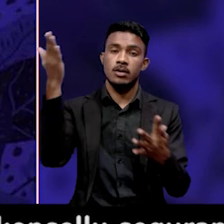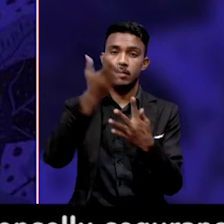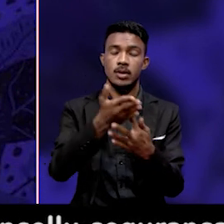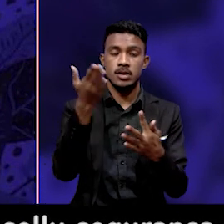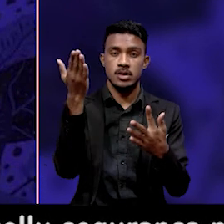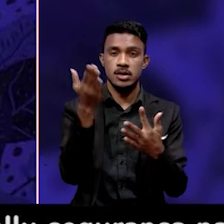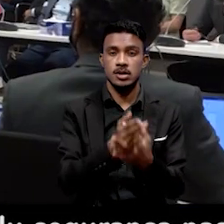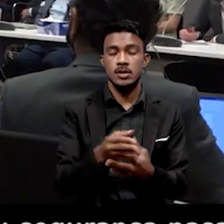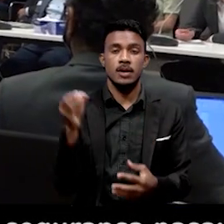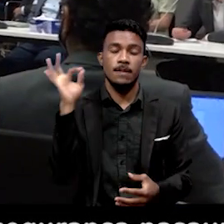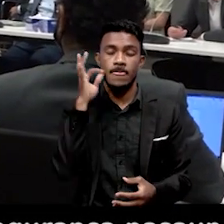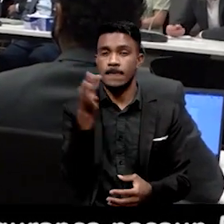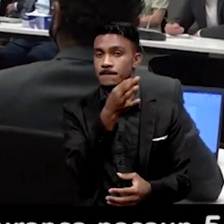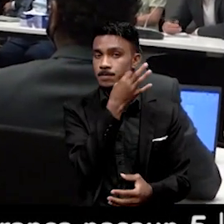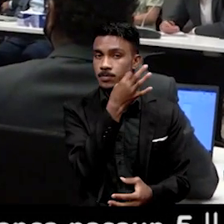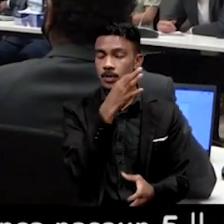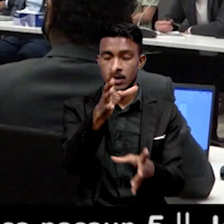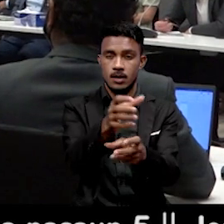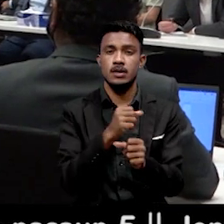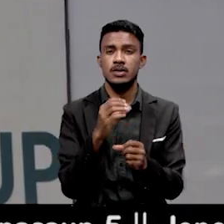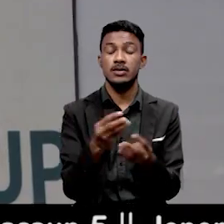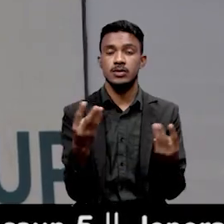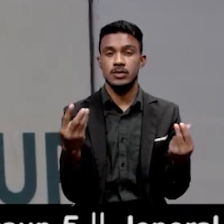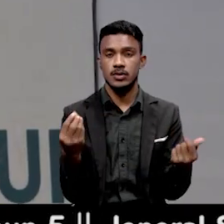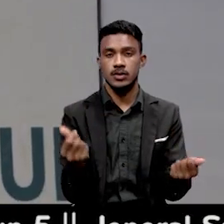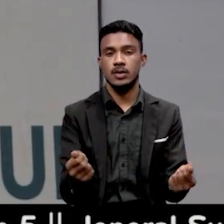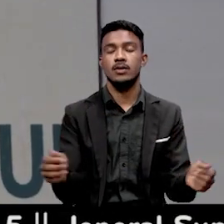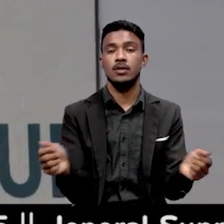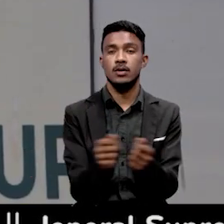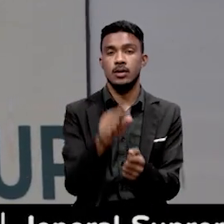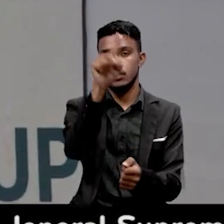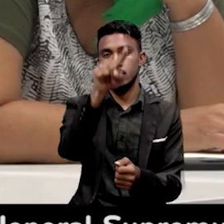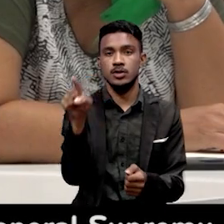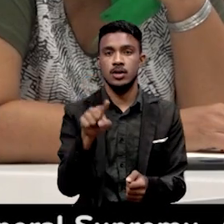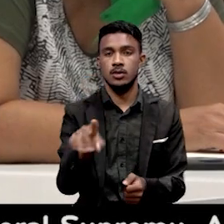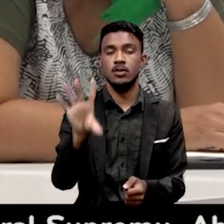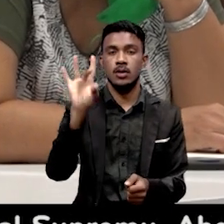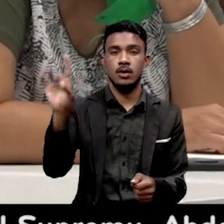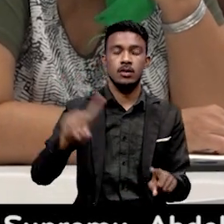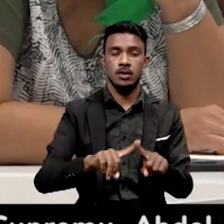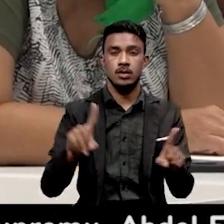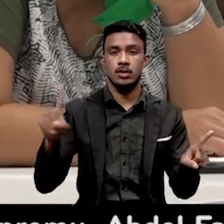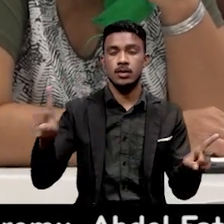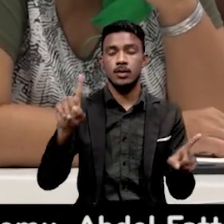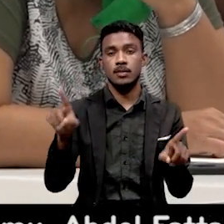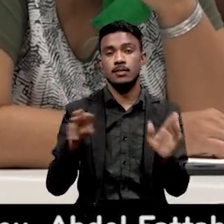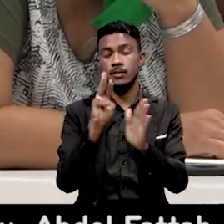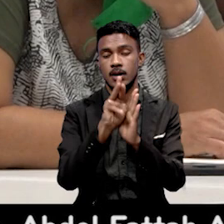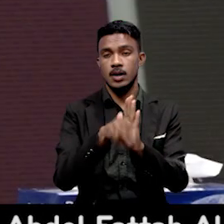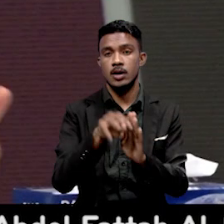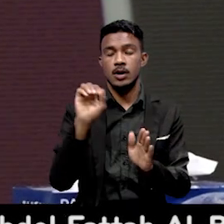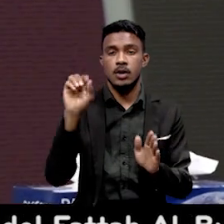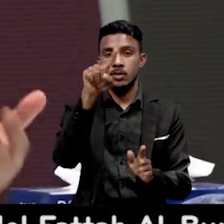produto interno bruto tamba kolheta receita domestika ho 8% walu kompara ho medio porcento sanulu resin